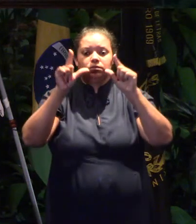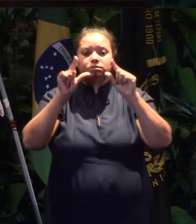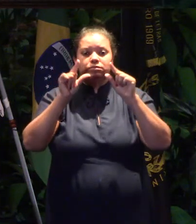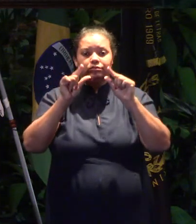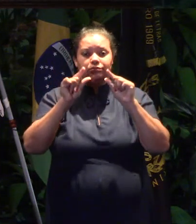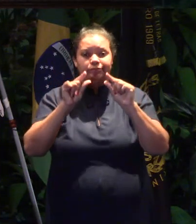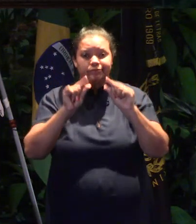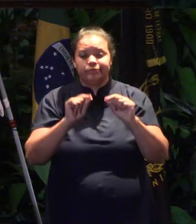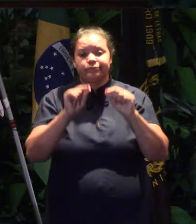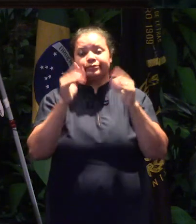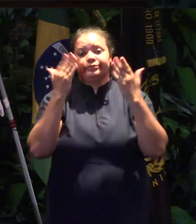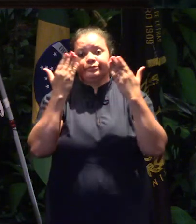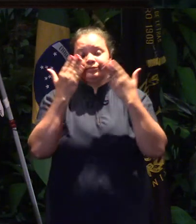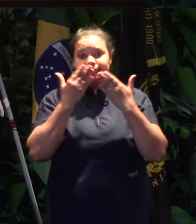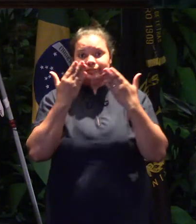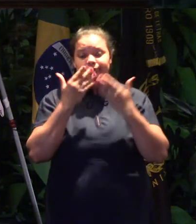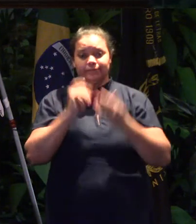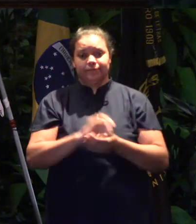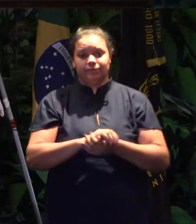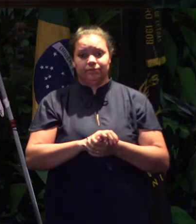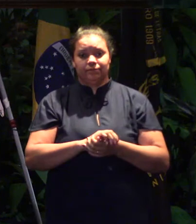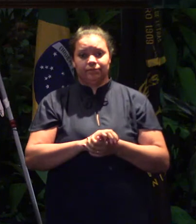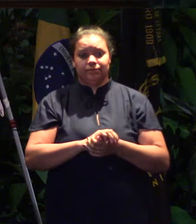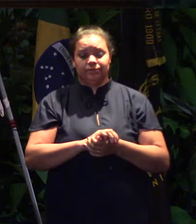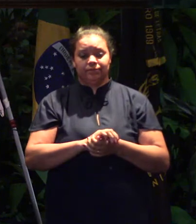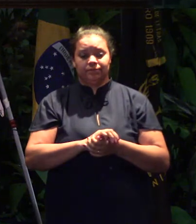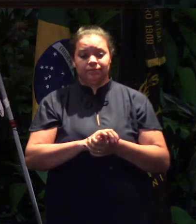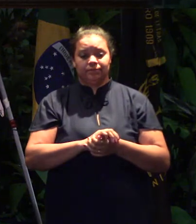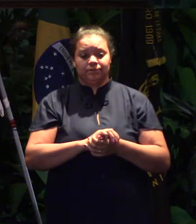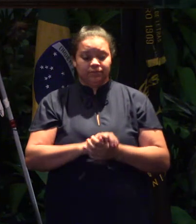o que ele vai colocando ali, eles vão perdendo,